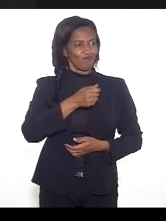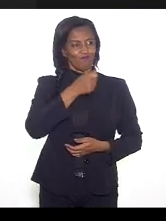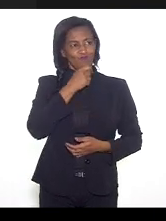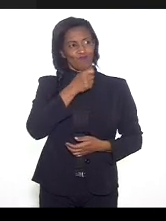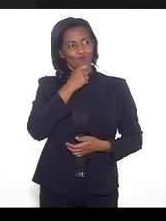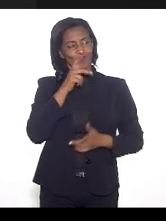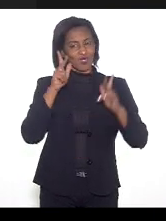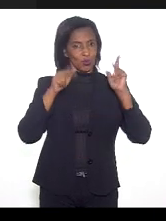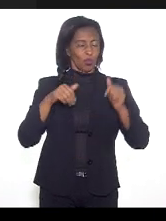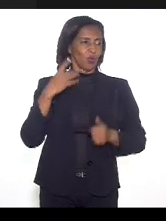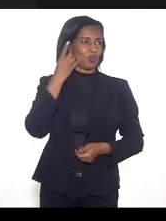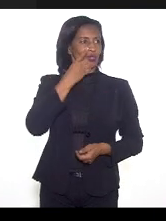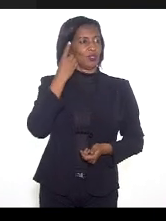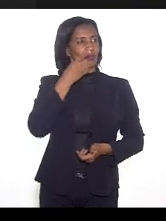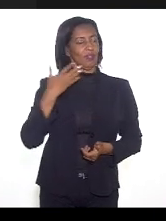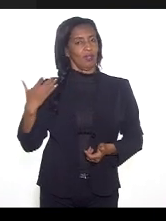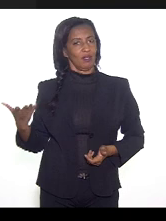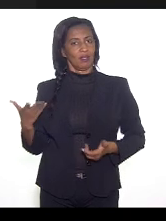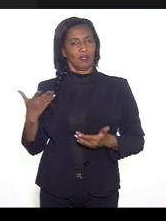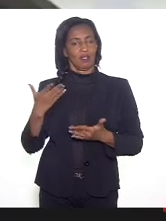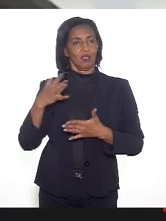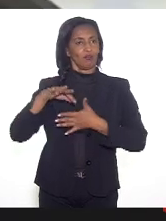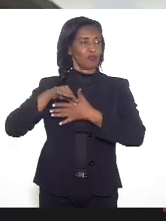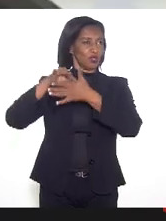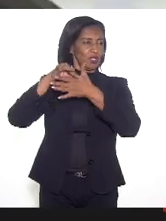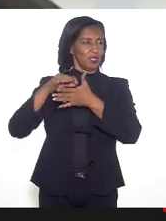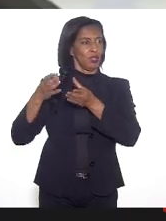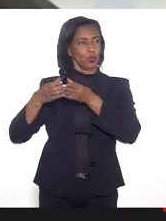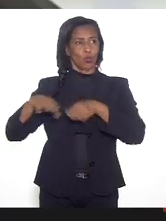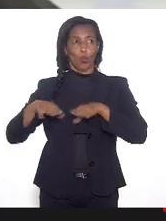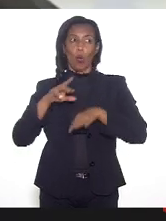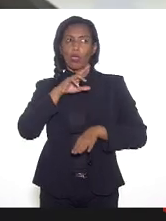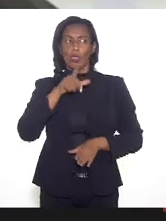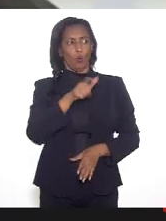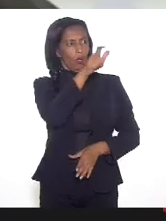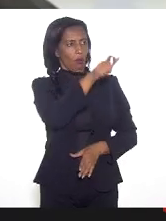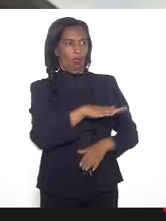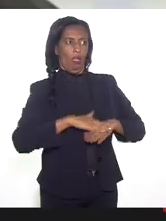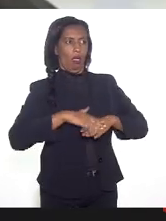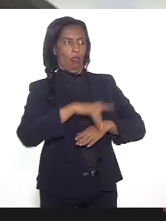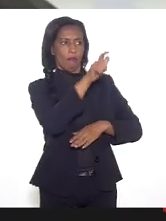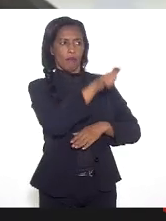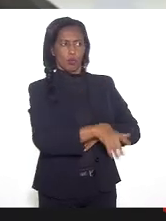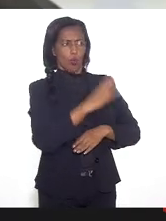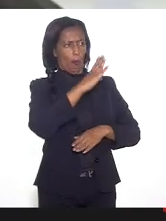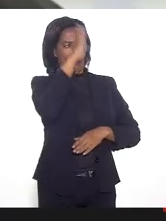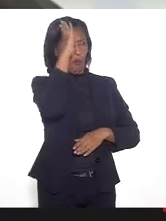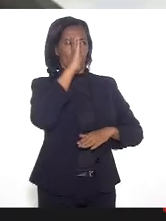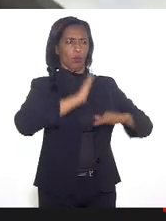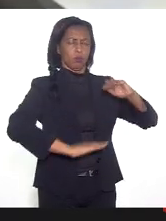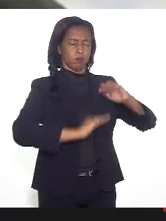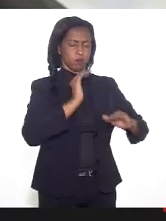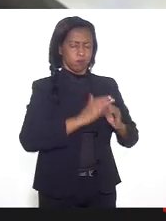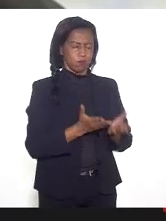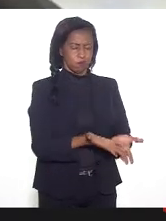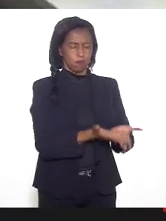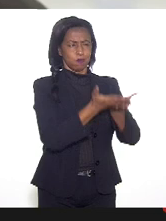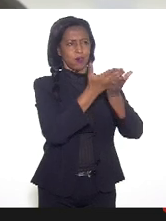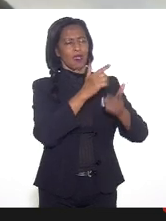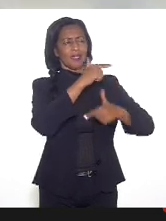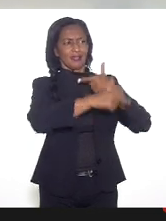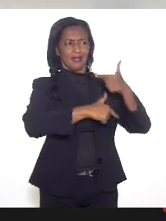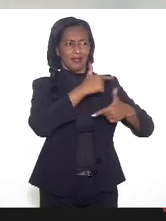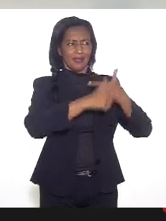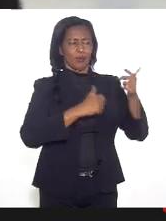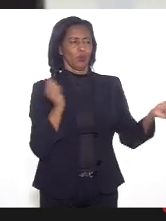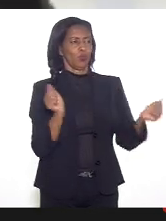deputados aqui presentes e os representantes dos concursos, não é com Vossa Excelência, um bombeiro exemplar, oficial do Corpo de Bombeiros, que trabalhou